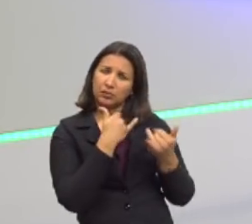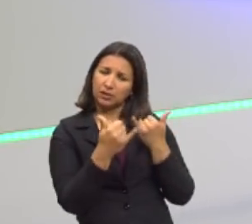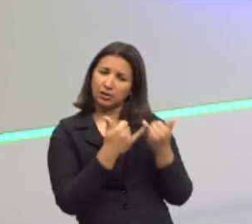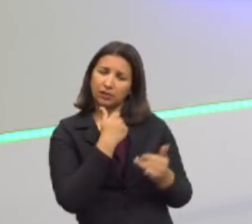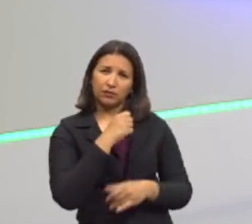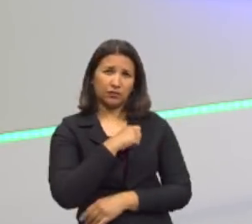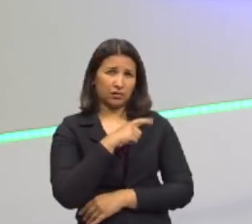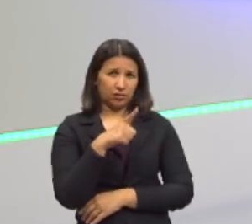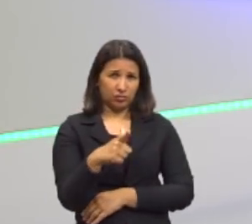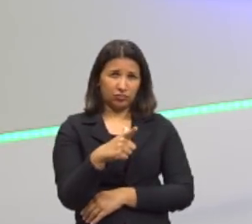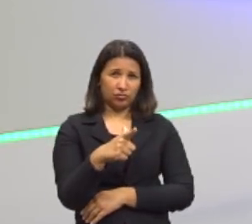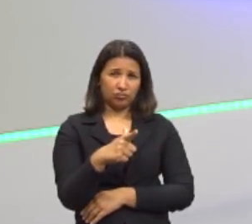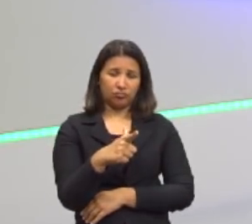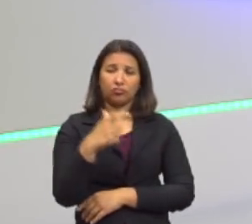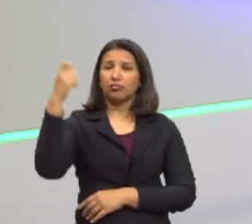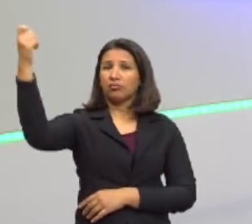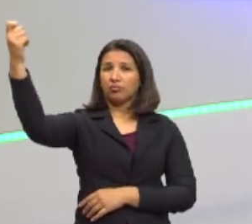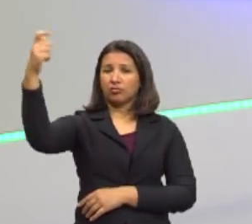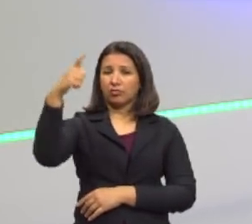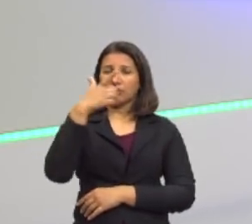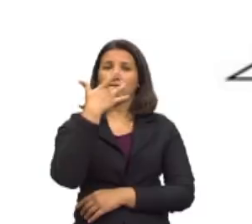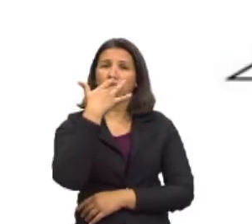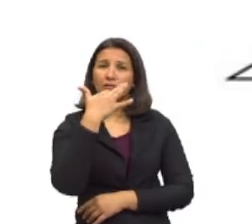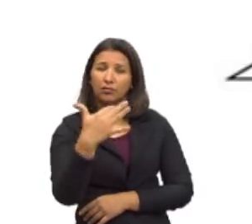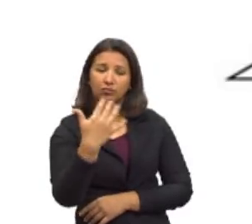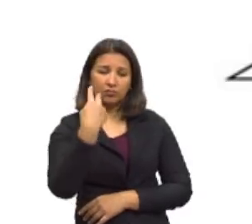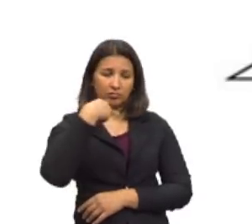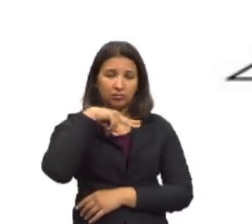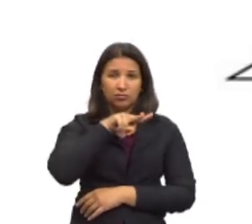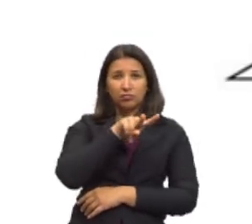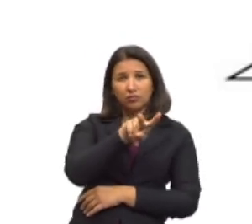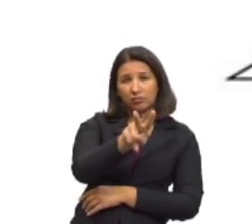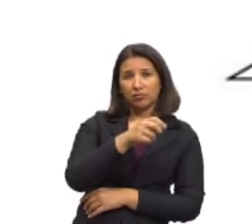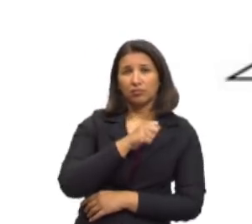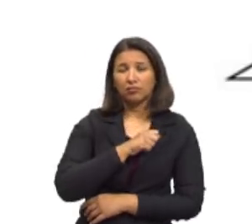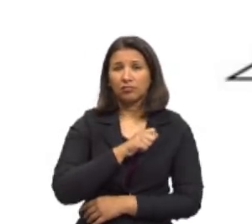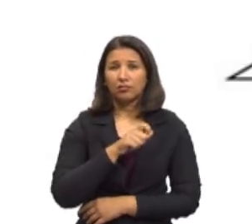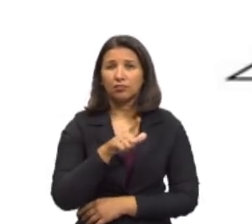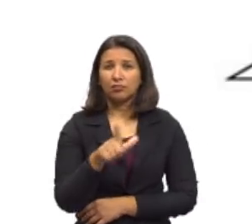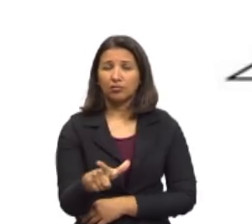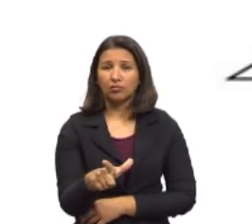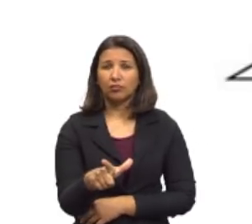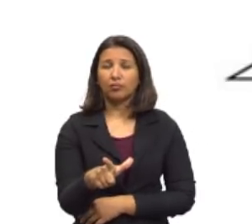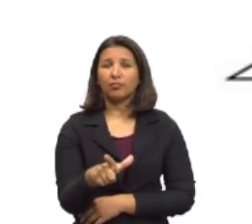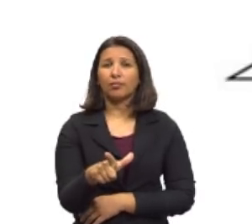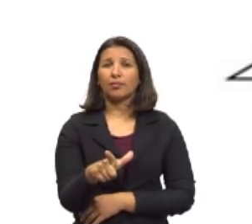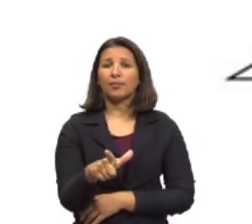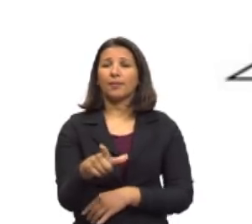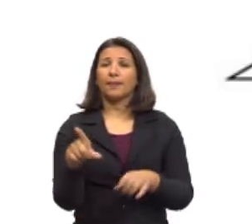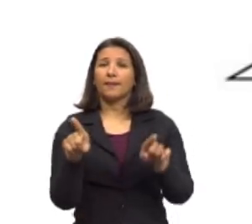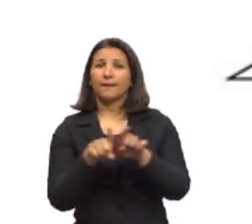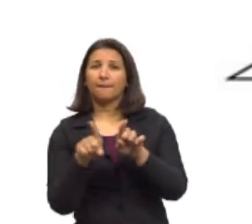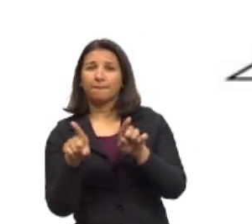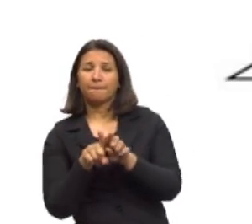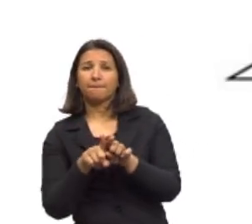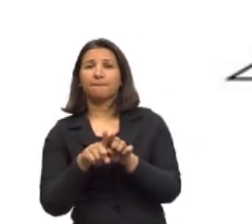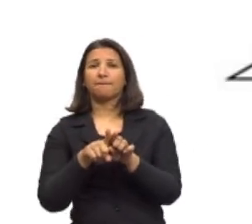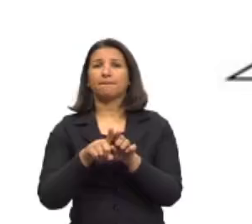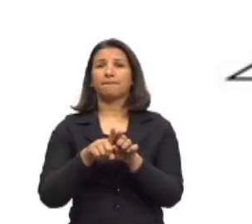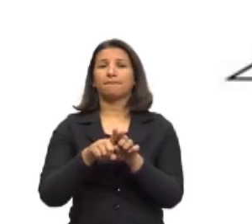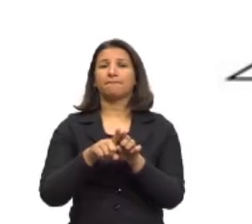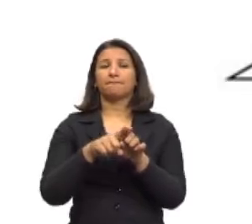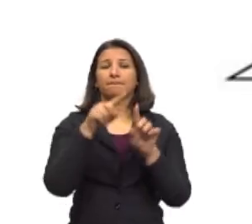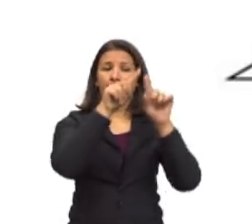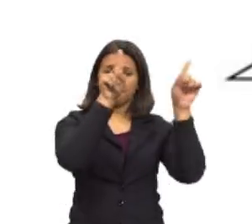branca, né, e refletiria o azul. Então, vocês veriam um quadro azul. O quadro verde, ele receberia a